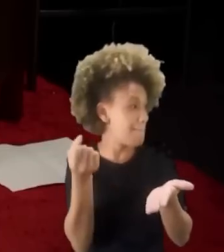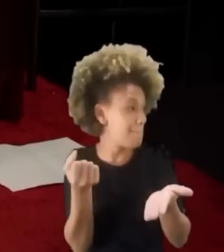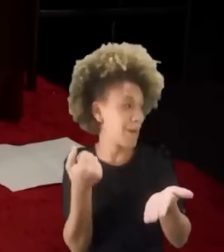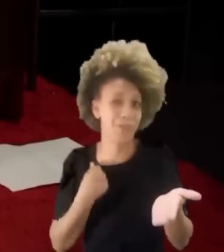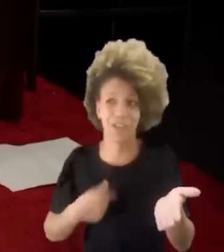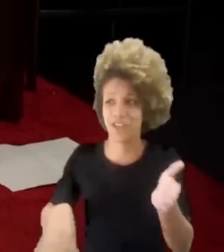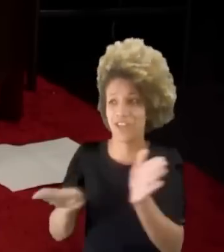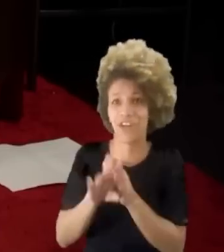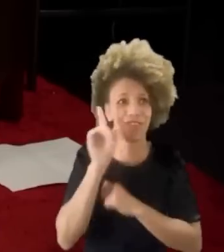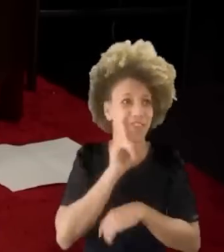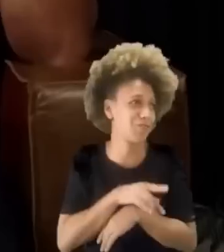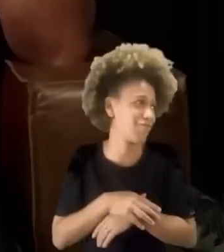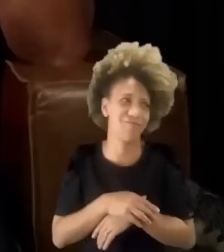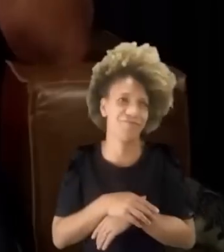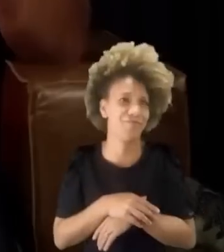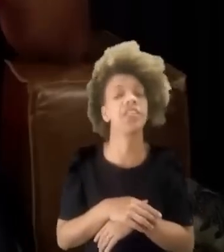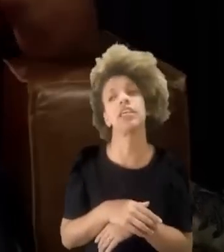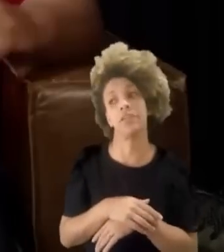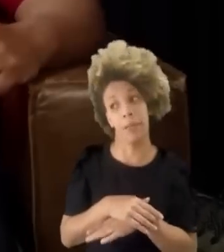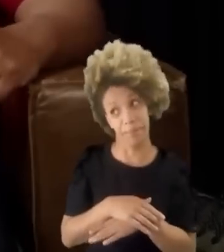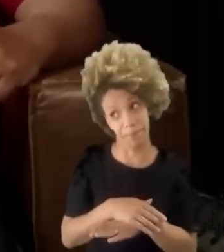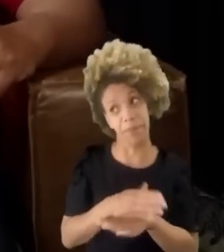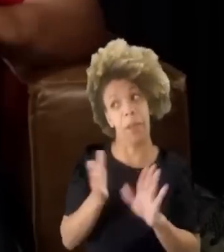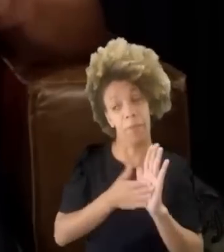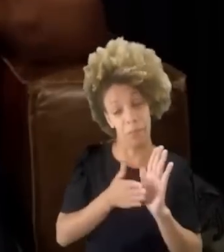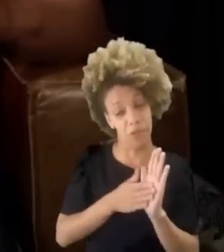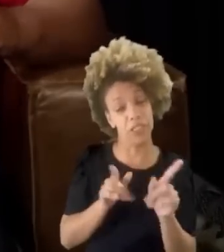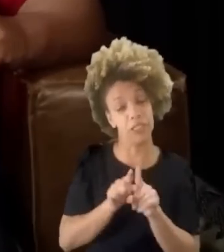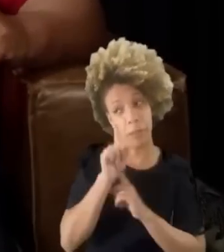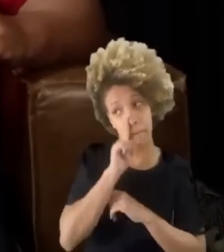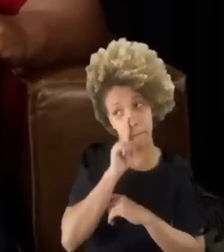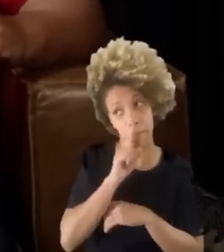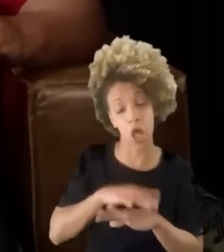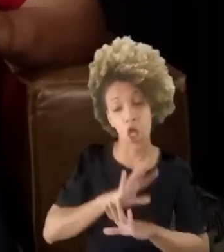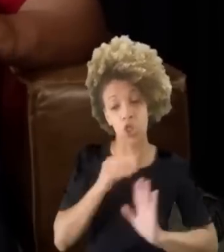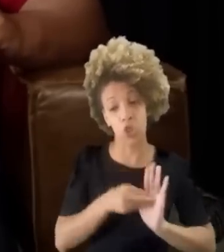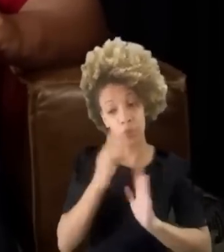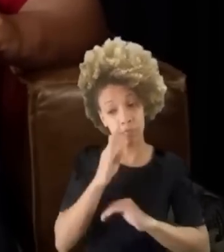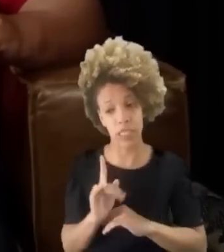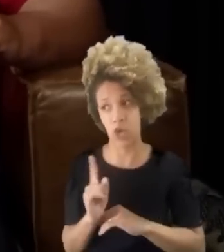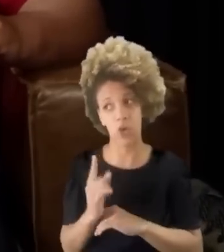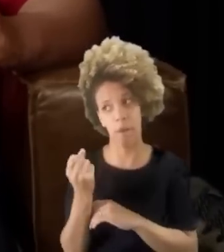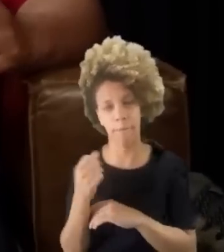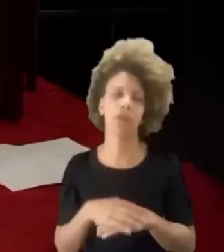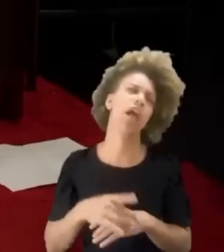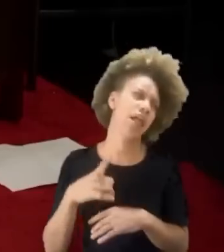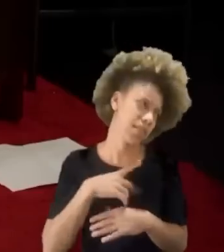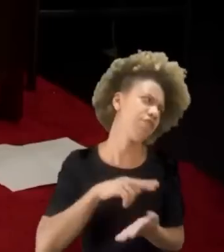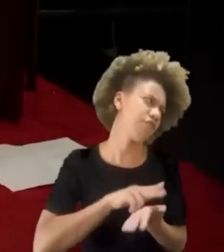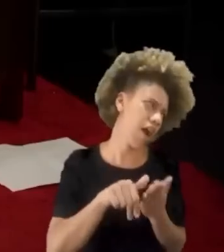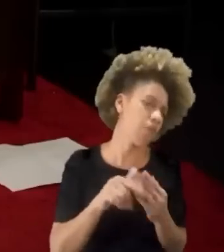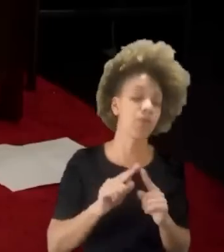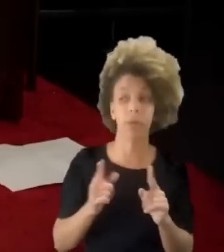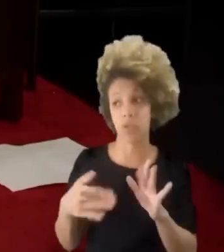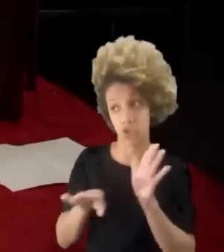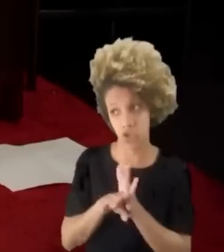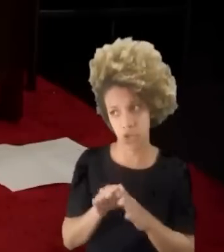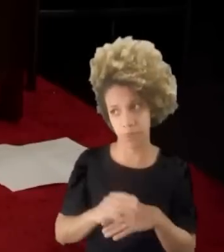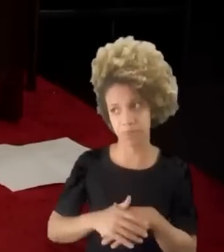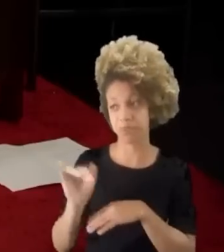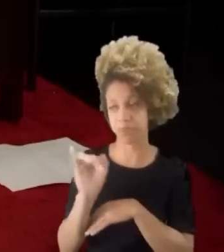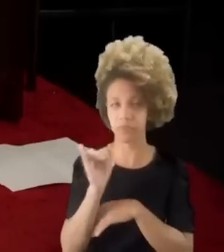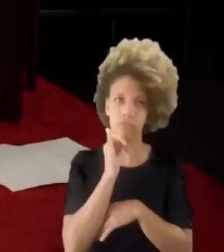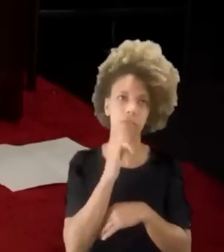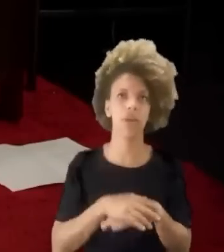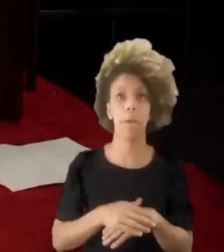preenchi Branco caramba essa ideia ela também é perigosa né de que todo brasileiro não é branco é branco quando chega